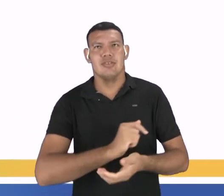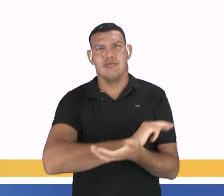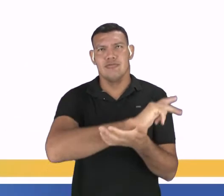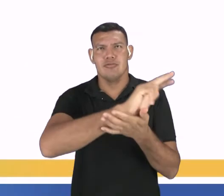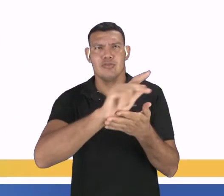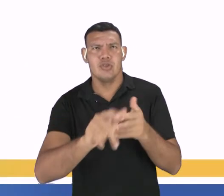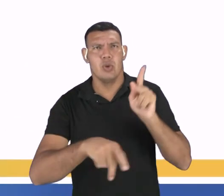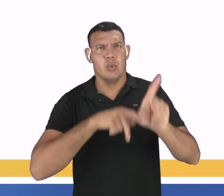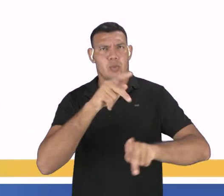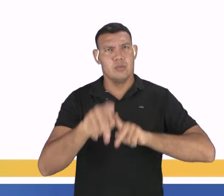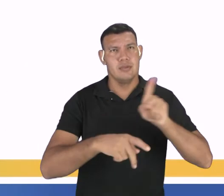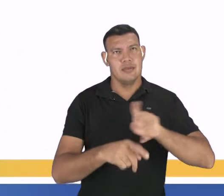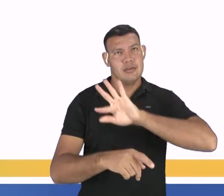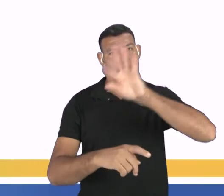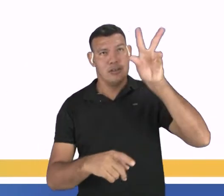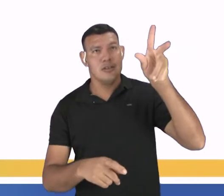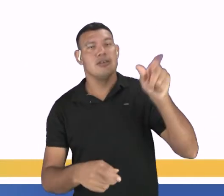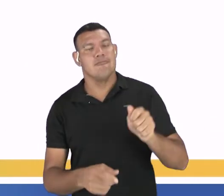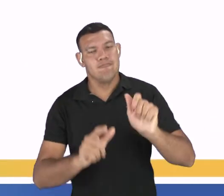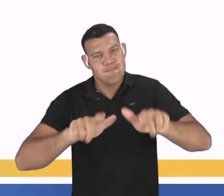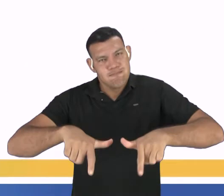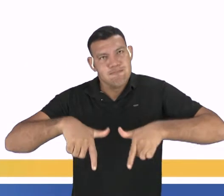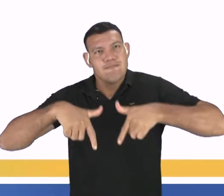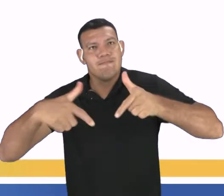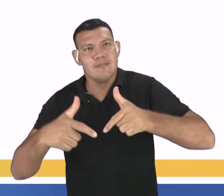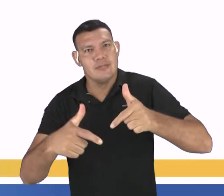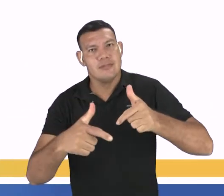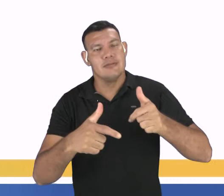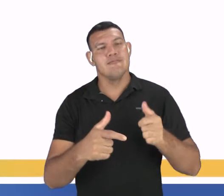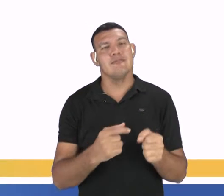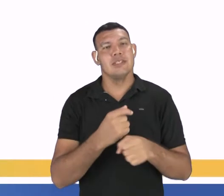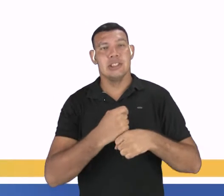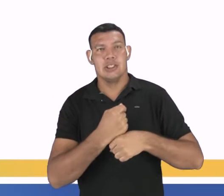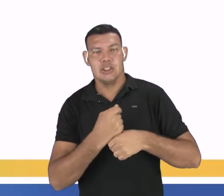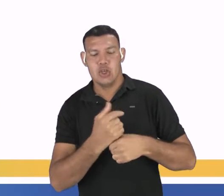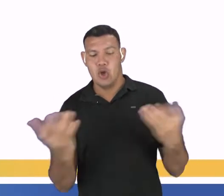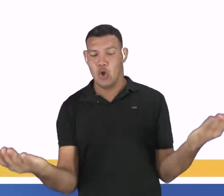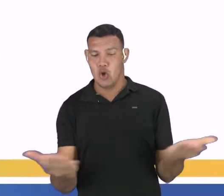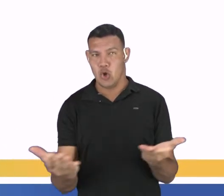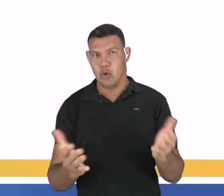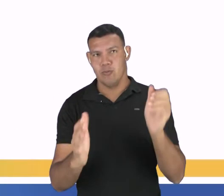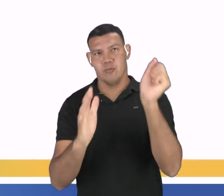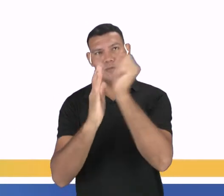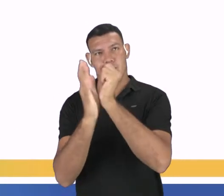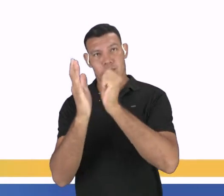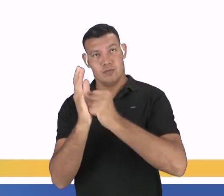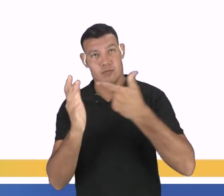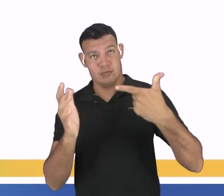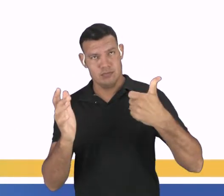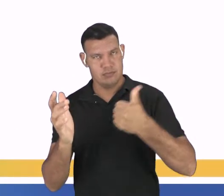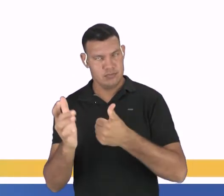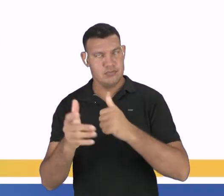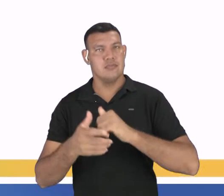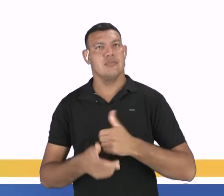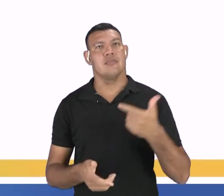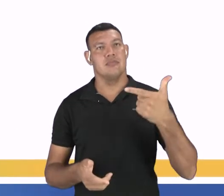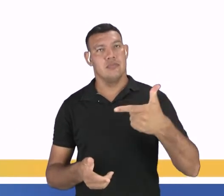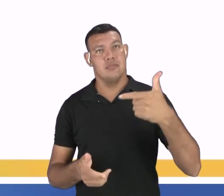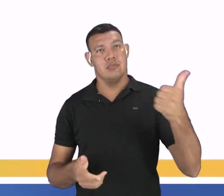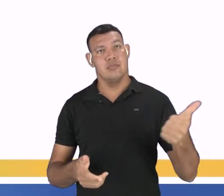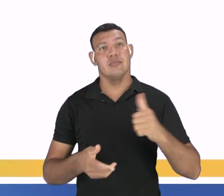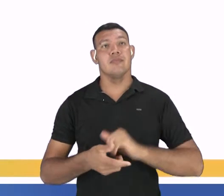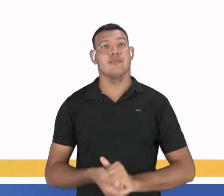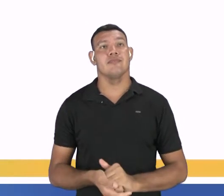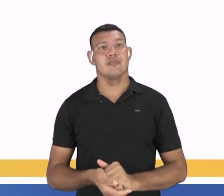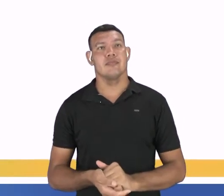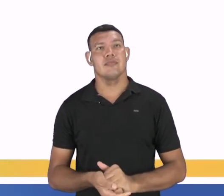prolongados conflitos, que inclusive duram até o século XXI, certo? Até o nosso século atual.